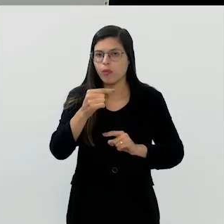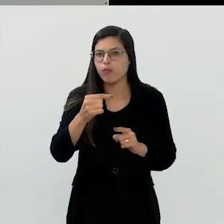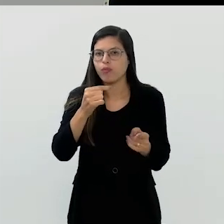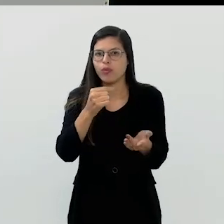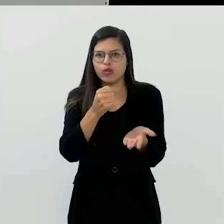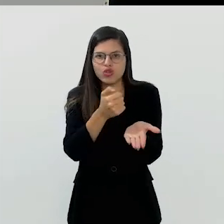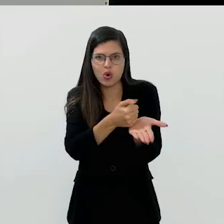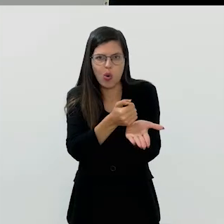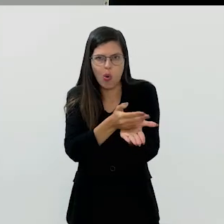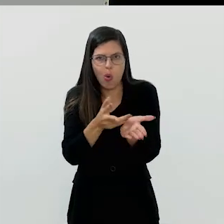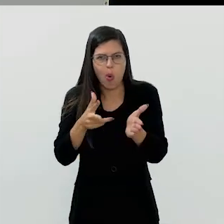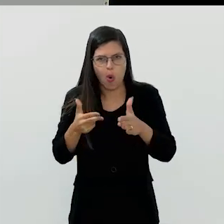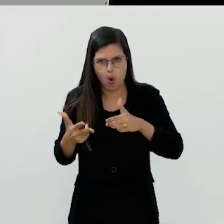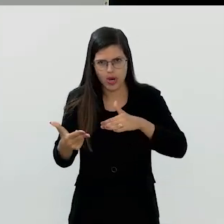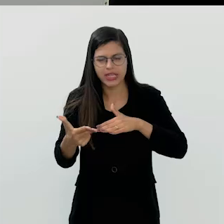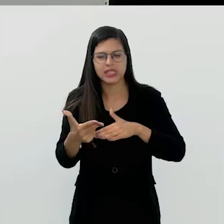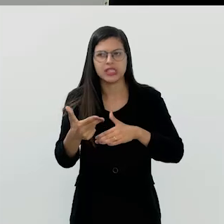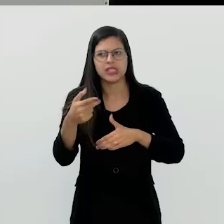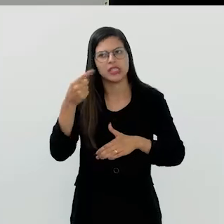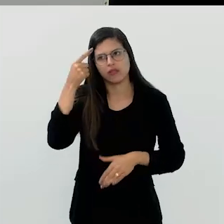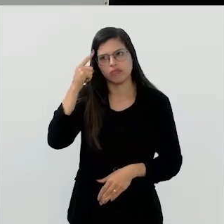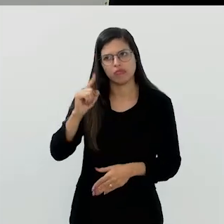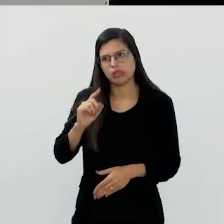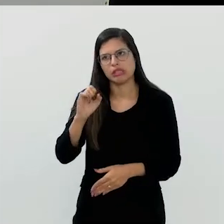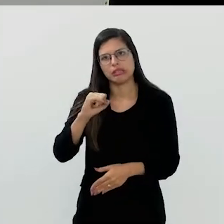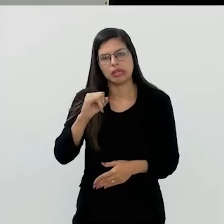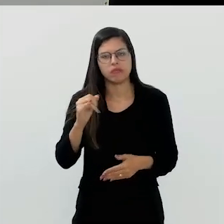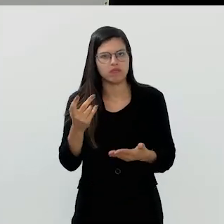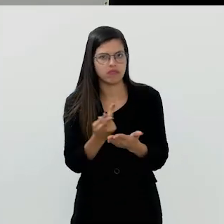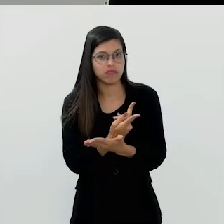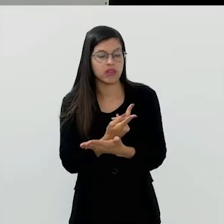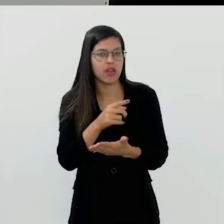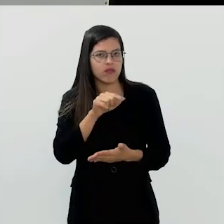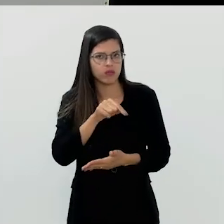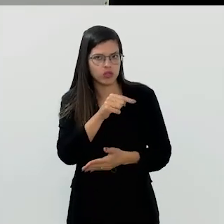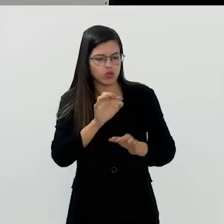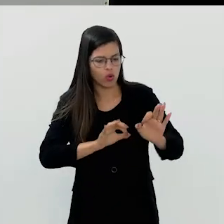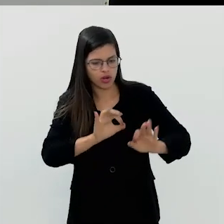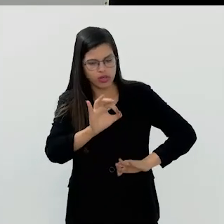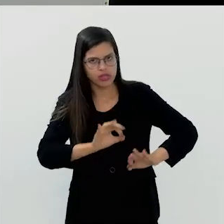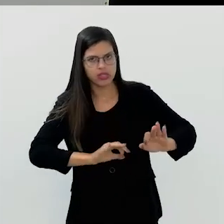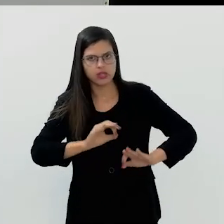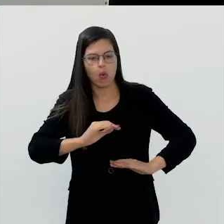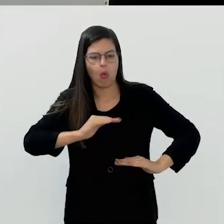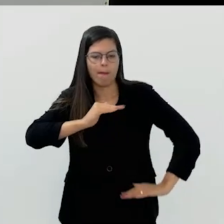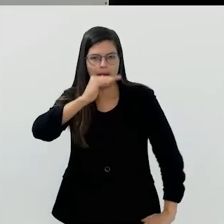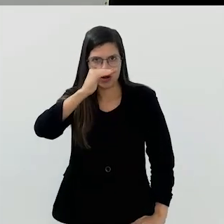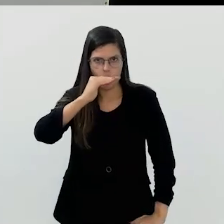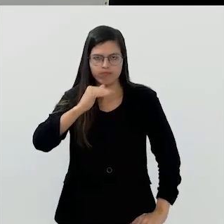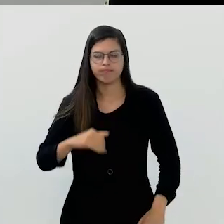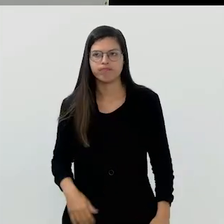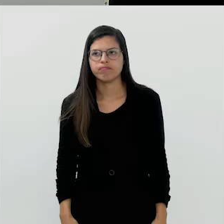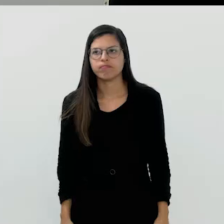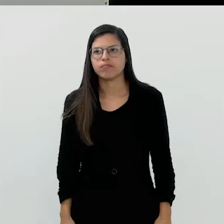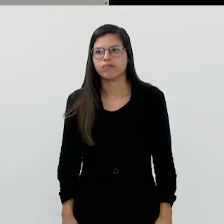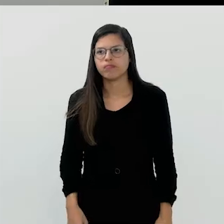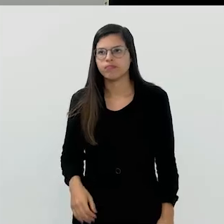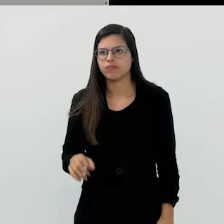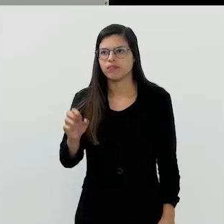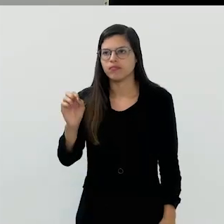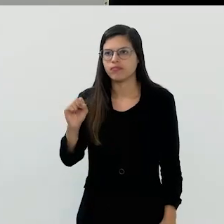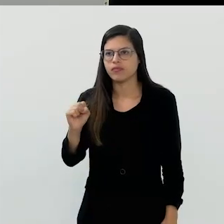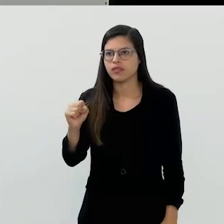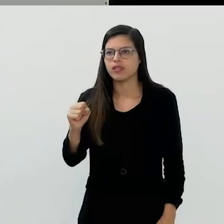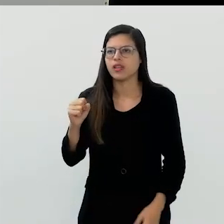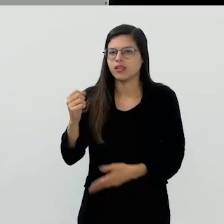ela em fatias, né? Não sei se foi o caso dessa. E aí vocês constroem a peça, né? Isso. Isso aí foi na época